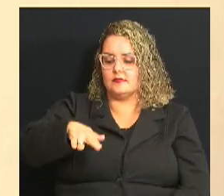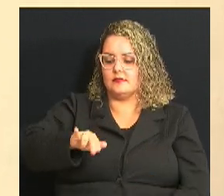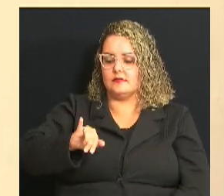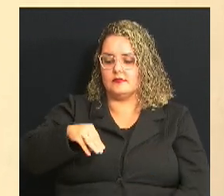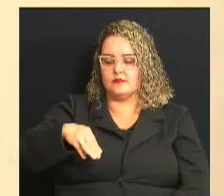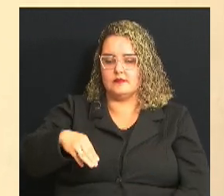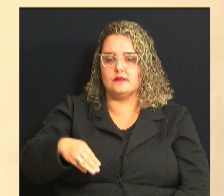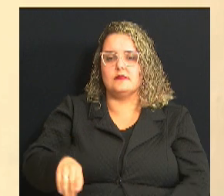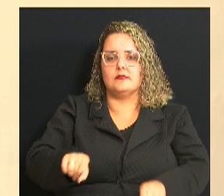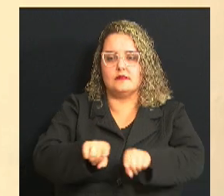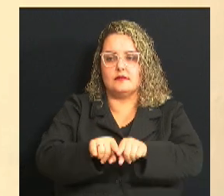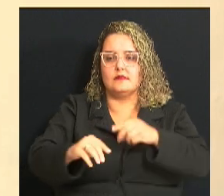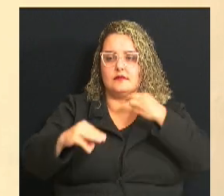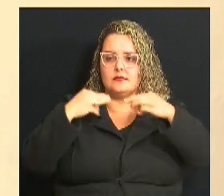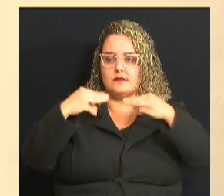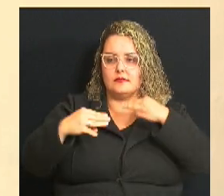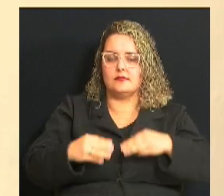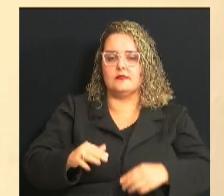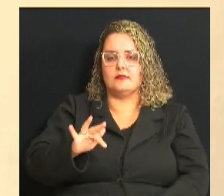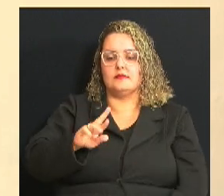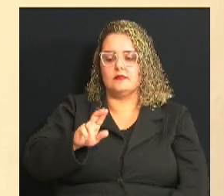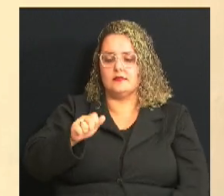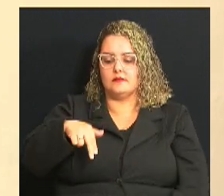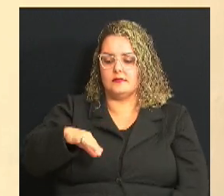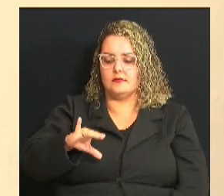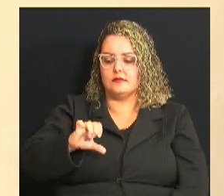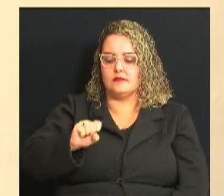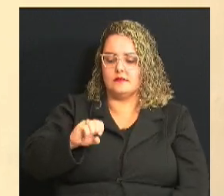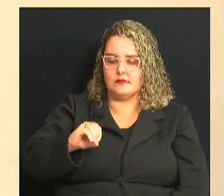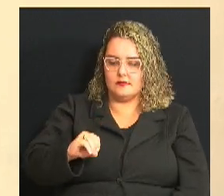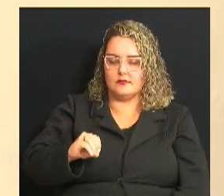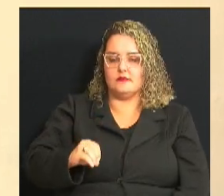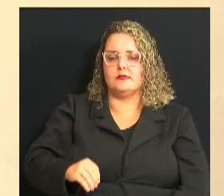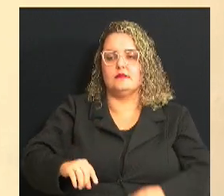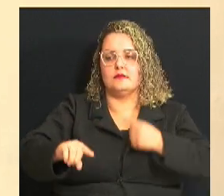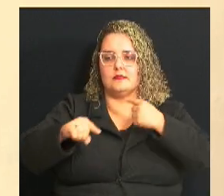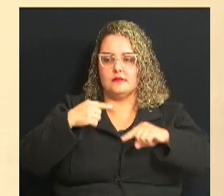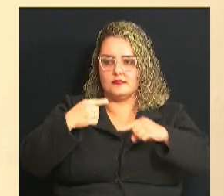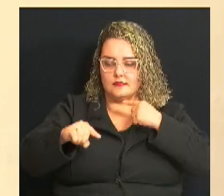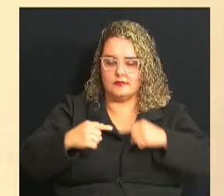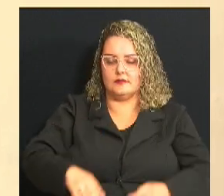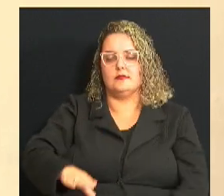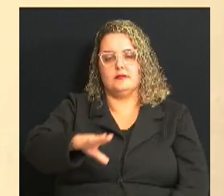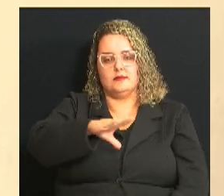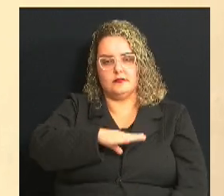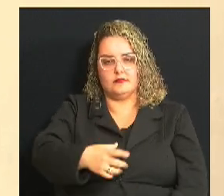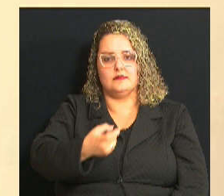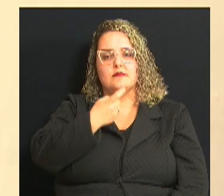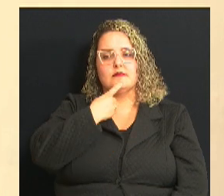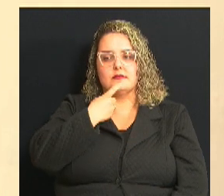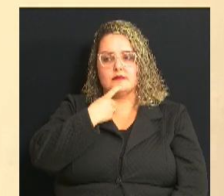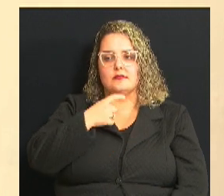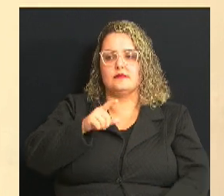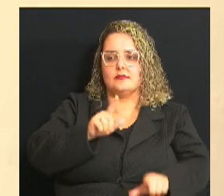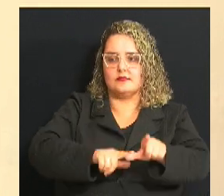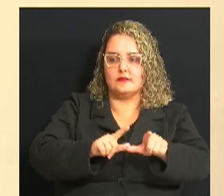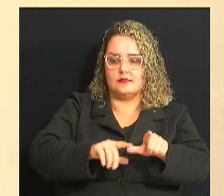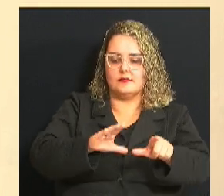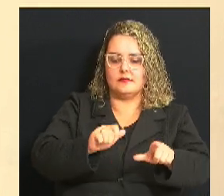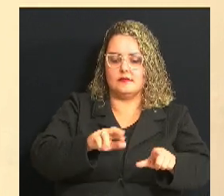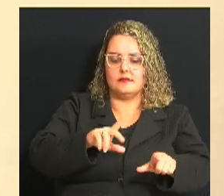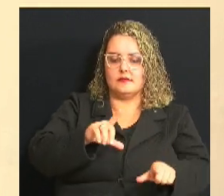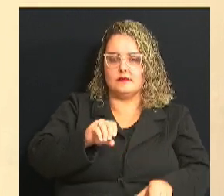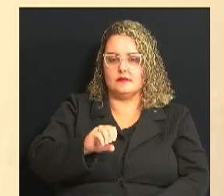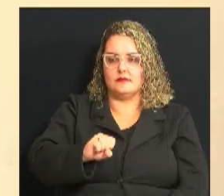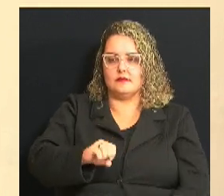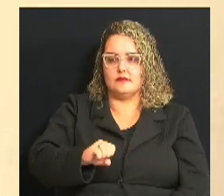e música de Francisco Manuel da Silva, e do Hino da Cidade de Campinas, letra de Carlos Ferreira